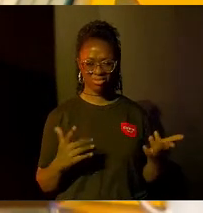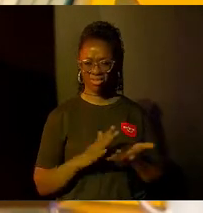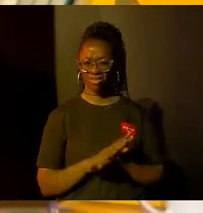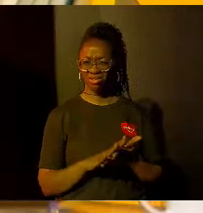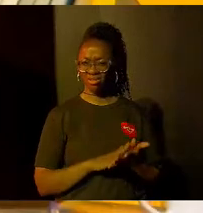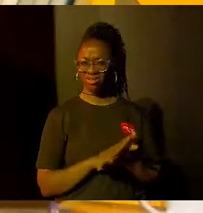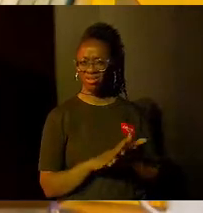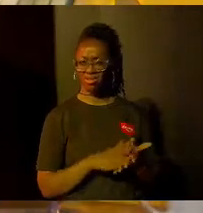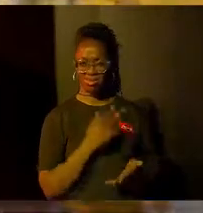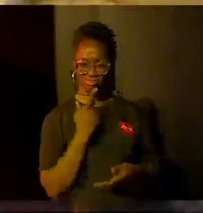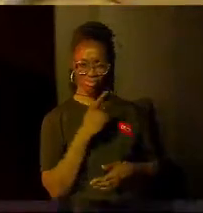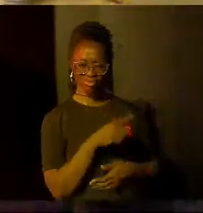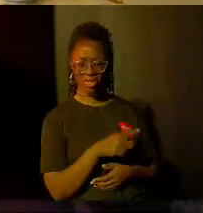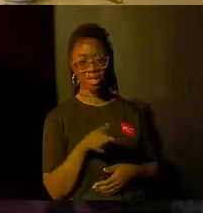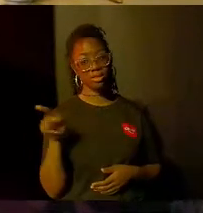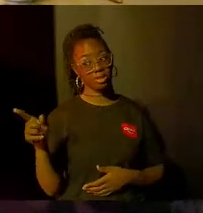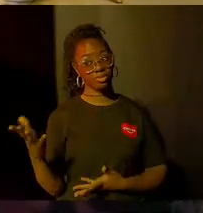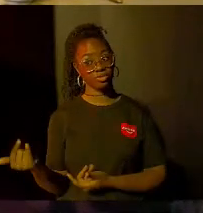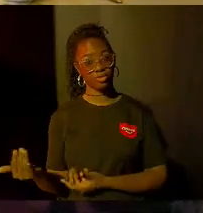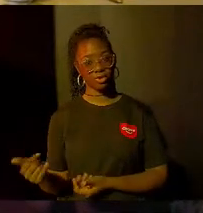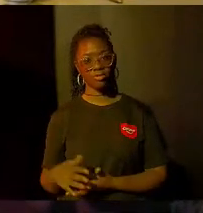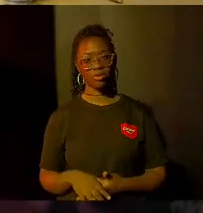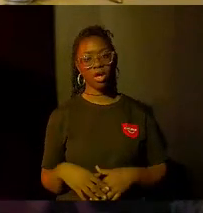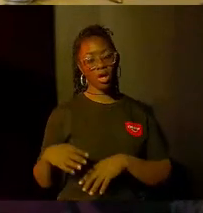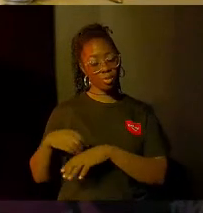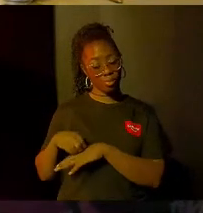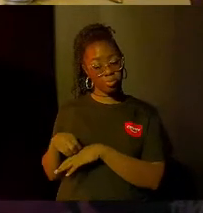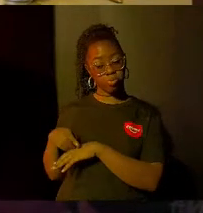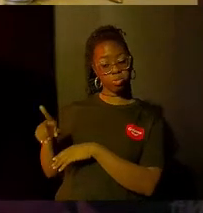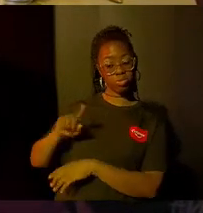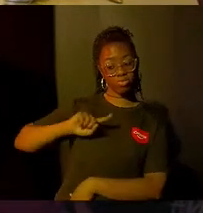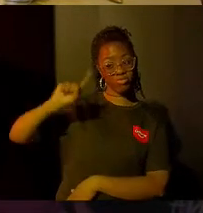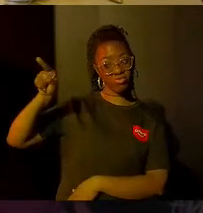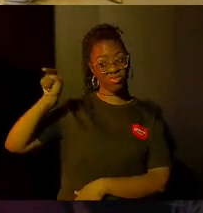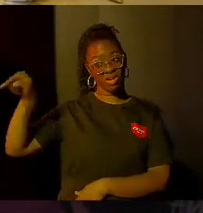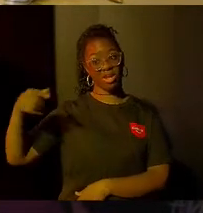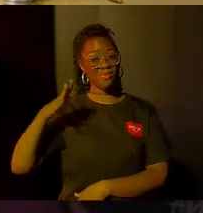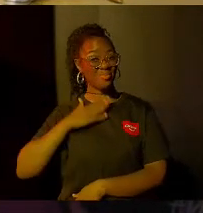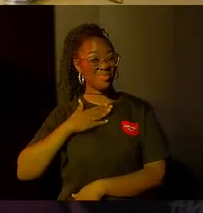ele era mais novo do que eu eu vou te mandar para o meu analista